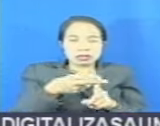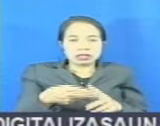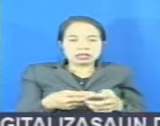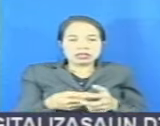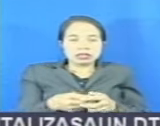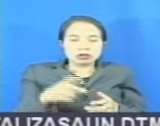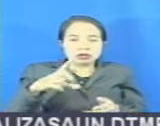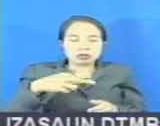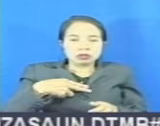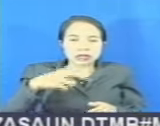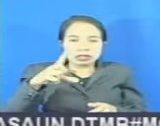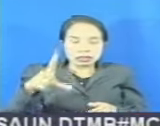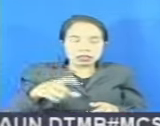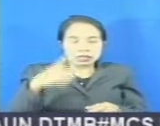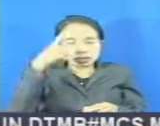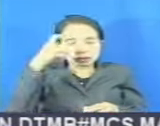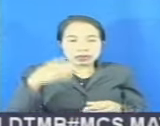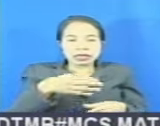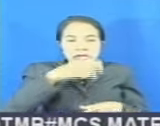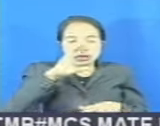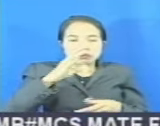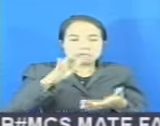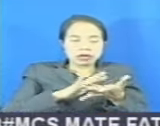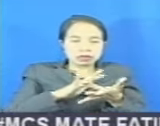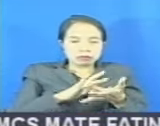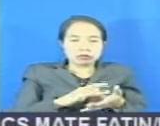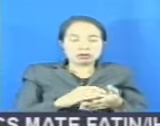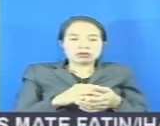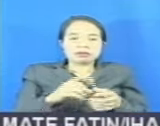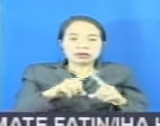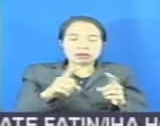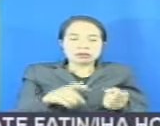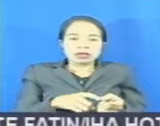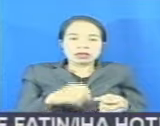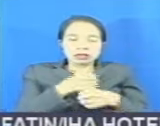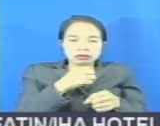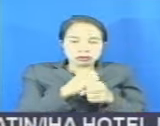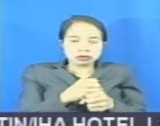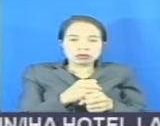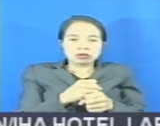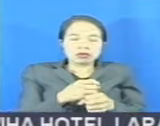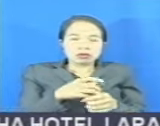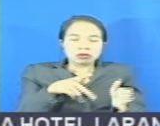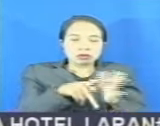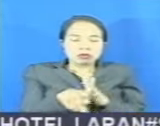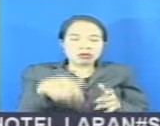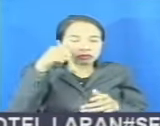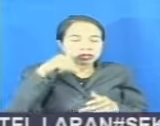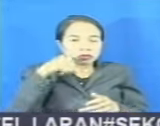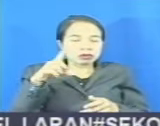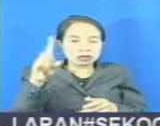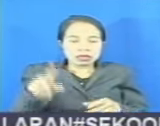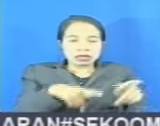Valentil. Tamba desconfia consumo e moruk balung, bem hira atu halu relação ho feto ida. Cidadão nerasik mate